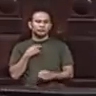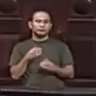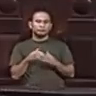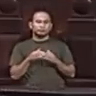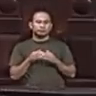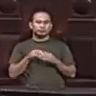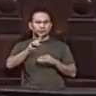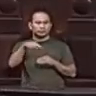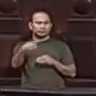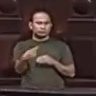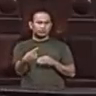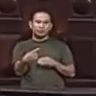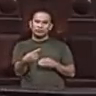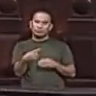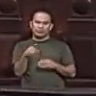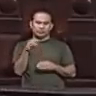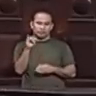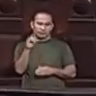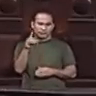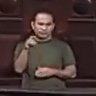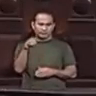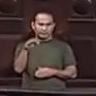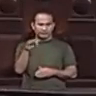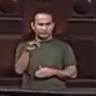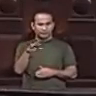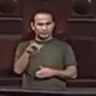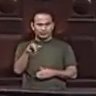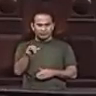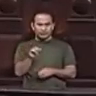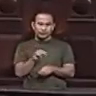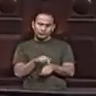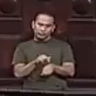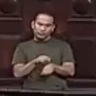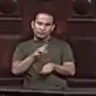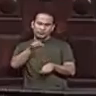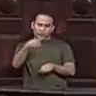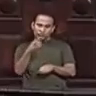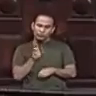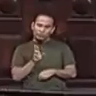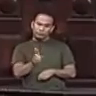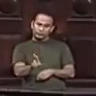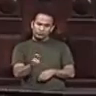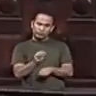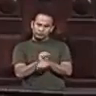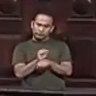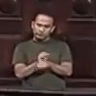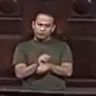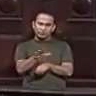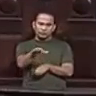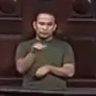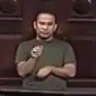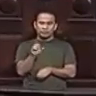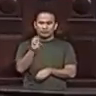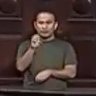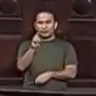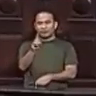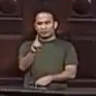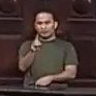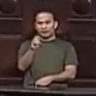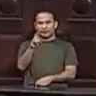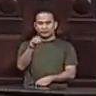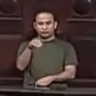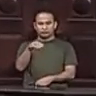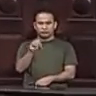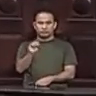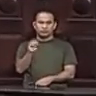mas eu não quero indeferir nesse momento. Então, aguarda um pouquinho, já eu respondo Vossa Excelência. Tá? Eu queria chamar o deputado Edson Albertazzi,